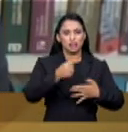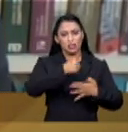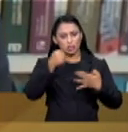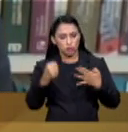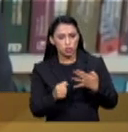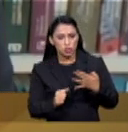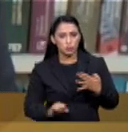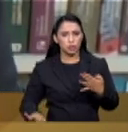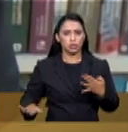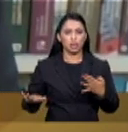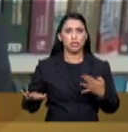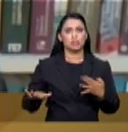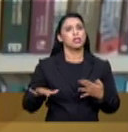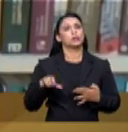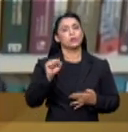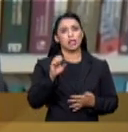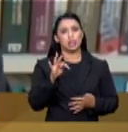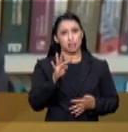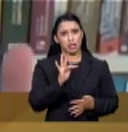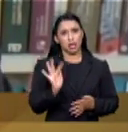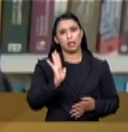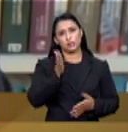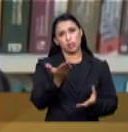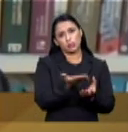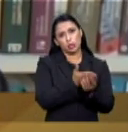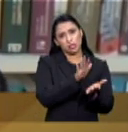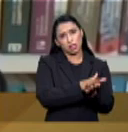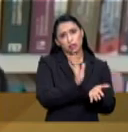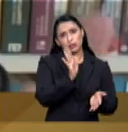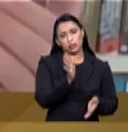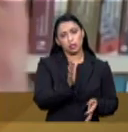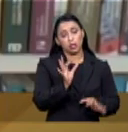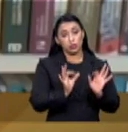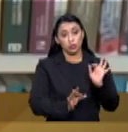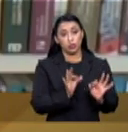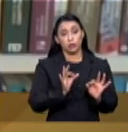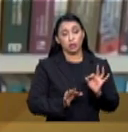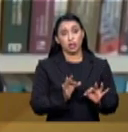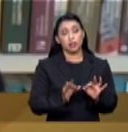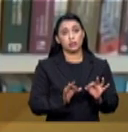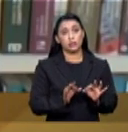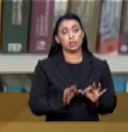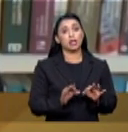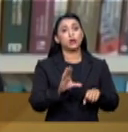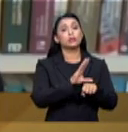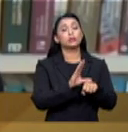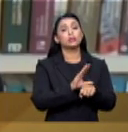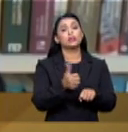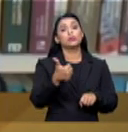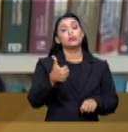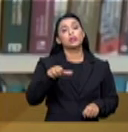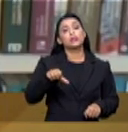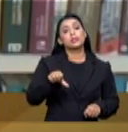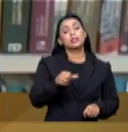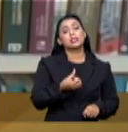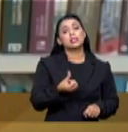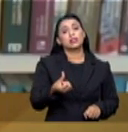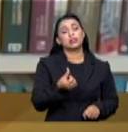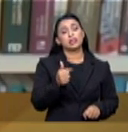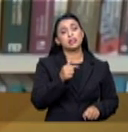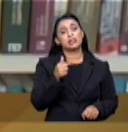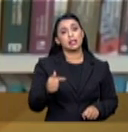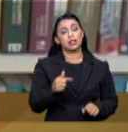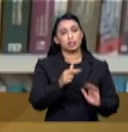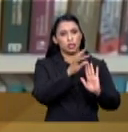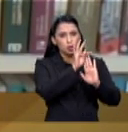Federal, há alguns julgados, é verdade, à luz da Constituição de 67, cujo texto